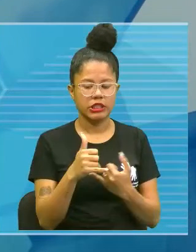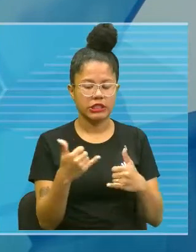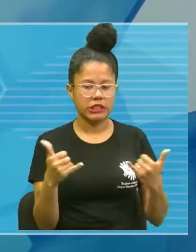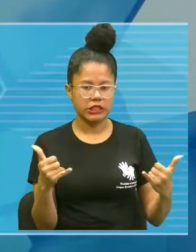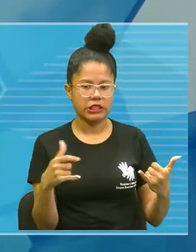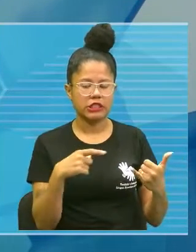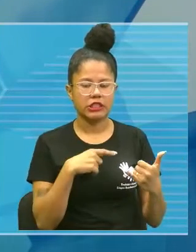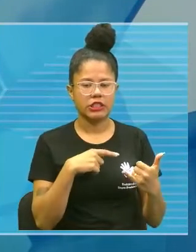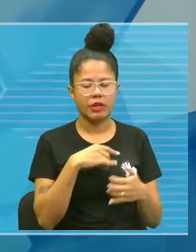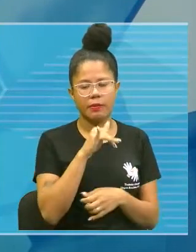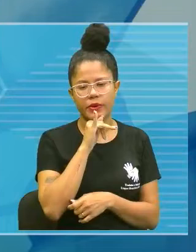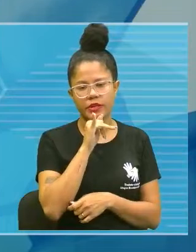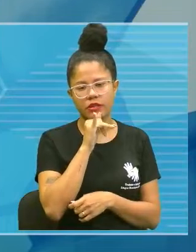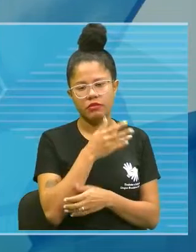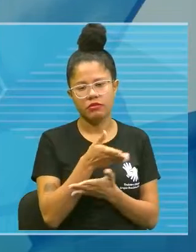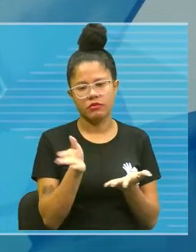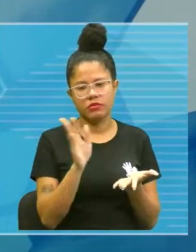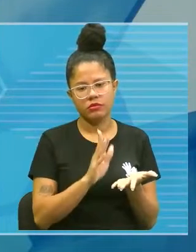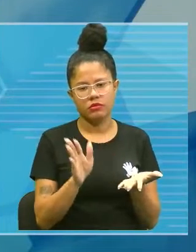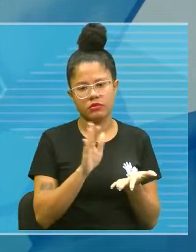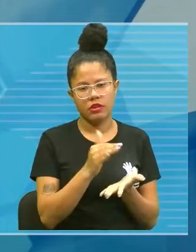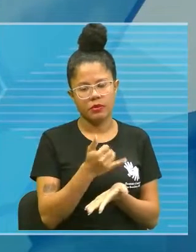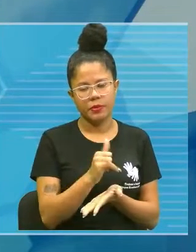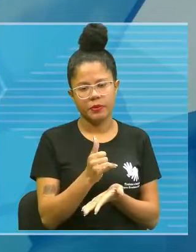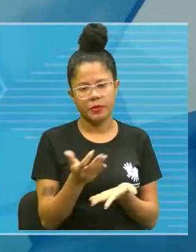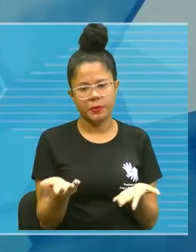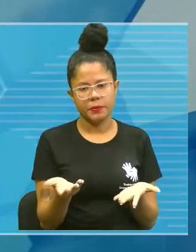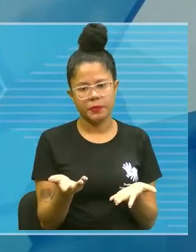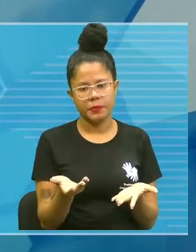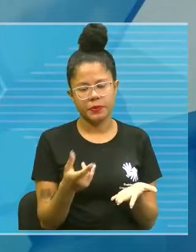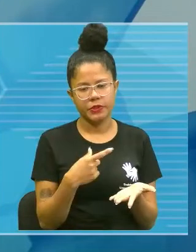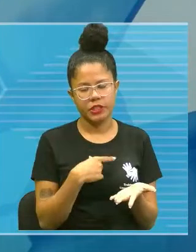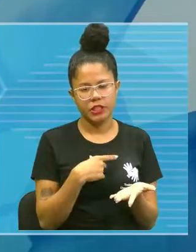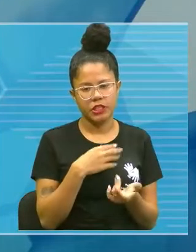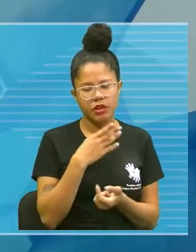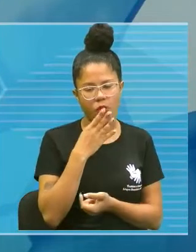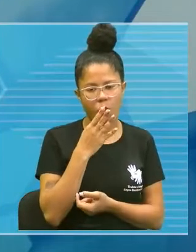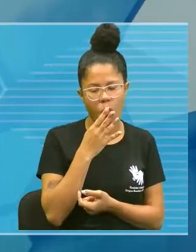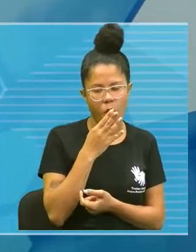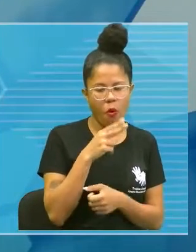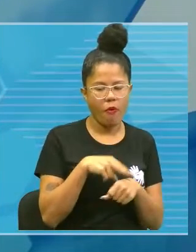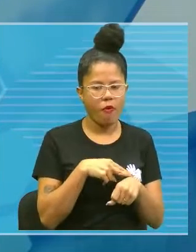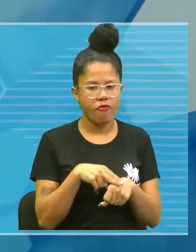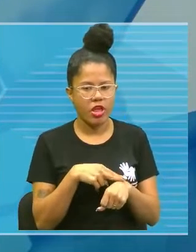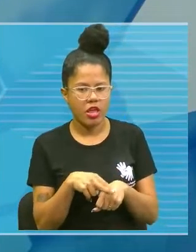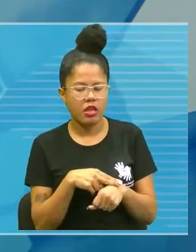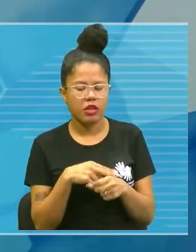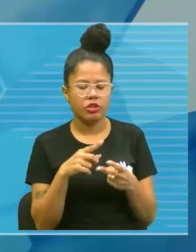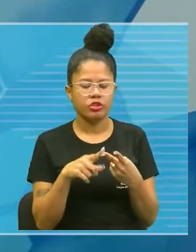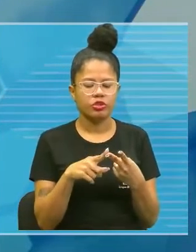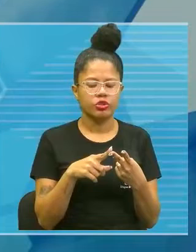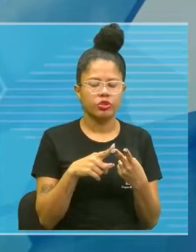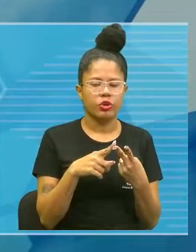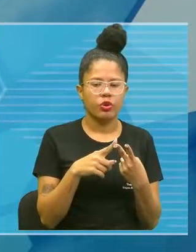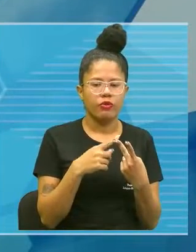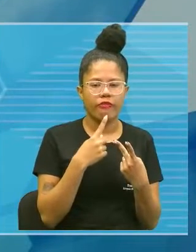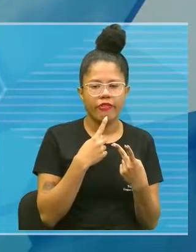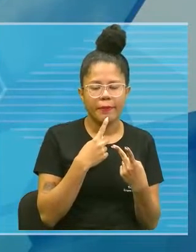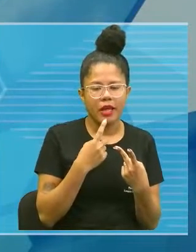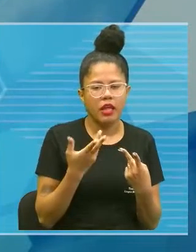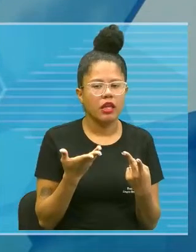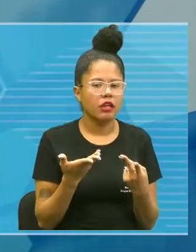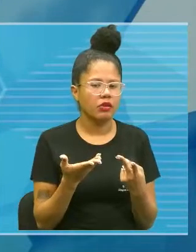né? Se você pegar um aparelho eletrônico, do lado dele tem se ele é verdinho, se ele é amarelo, se ele é vermelho, o consumo dele, como é que